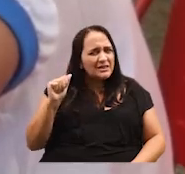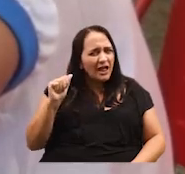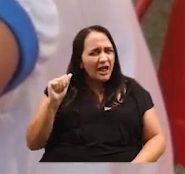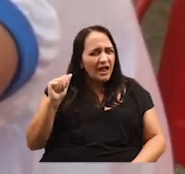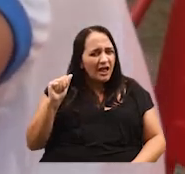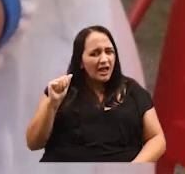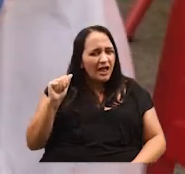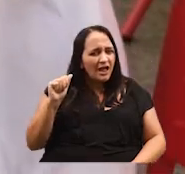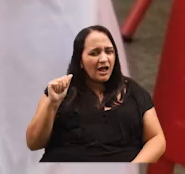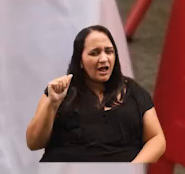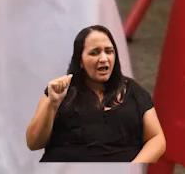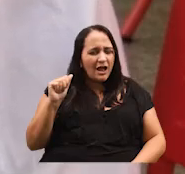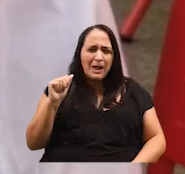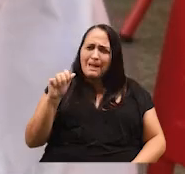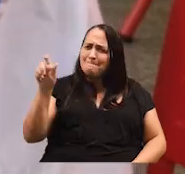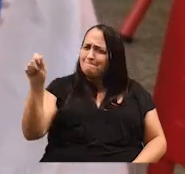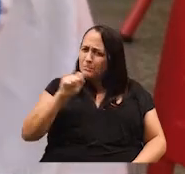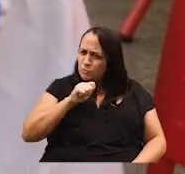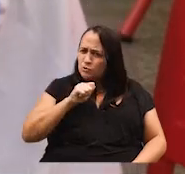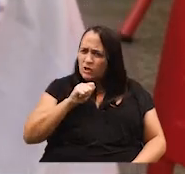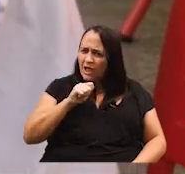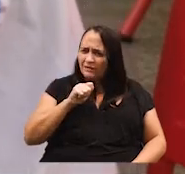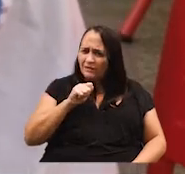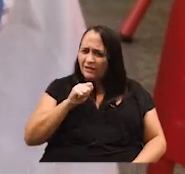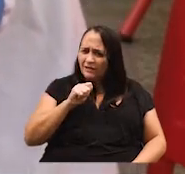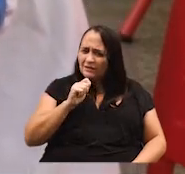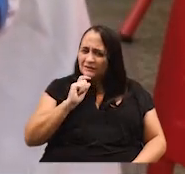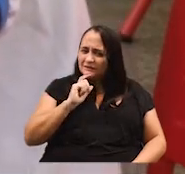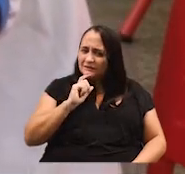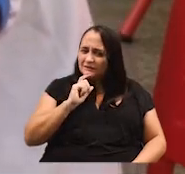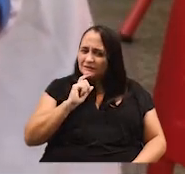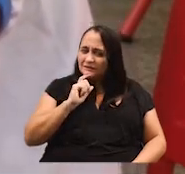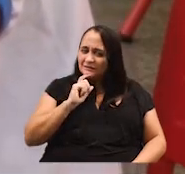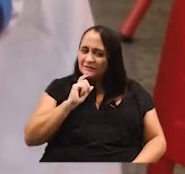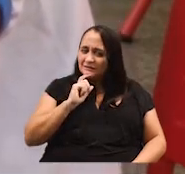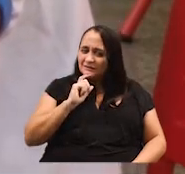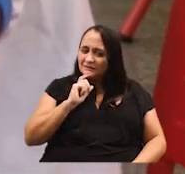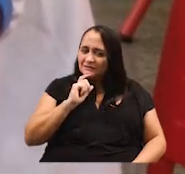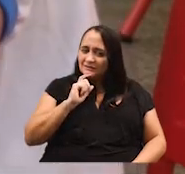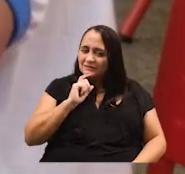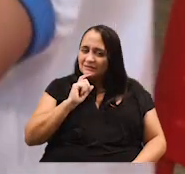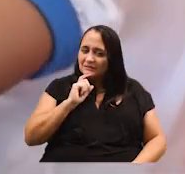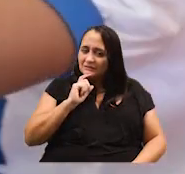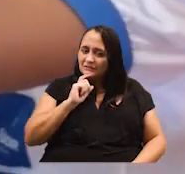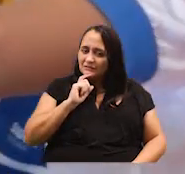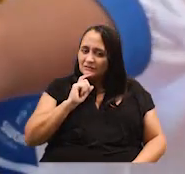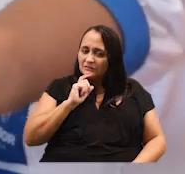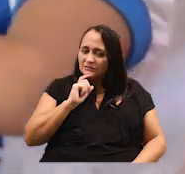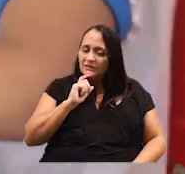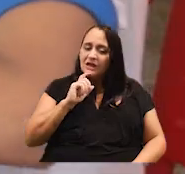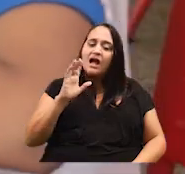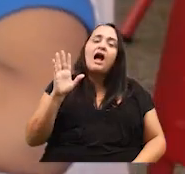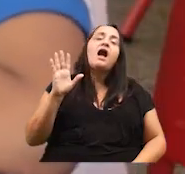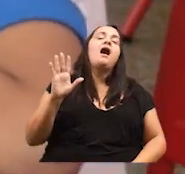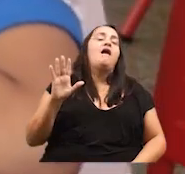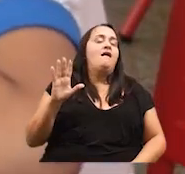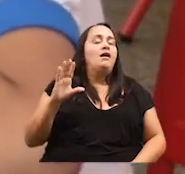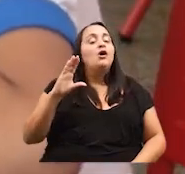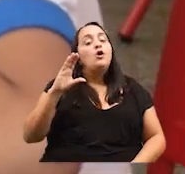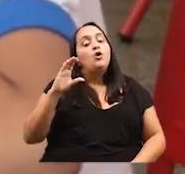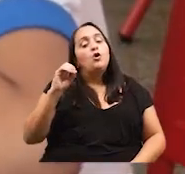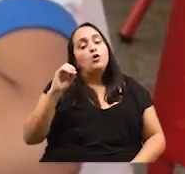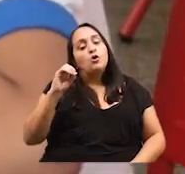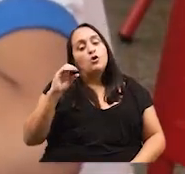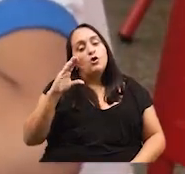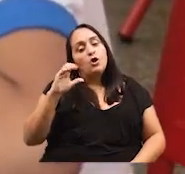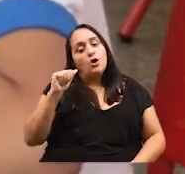Cocada. É puxada? Cocada puxa. Isso, cocada a gente puxa. puxa.